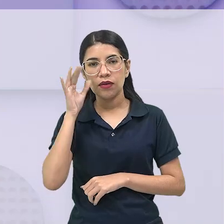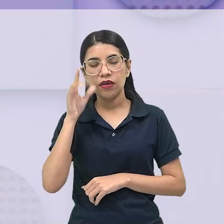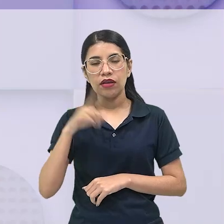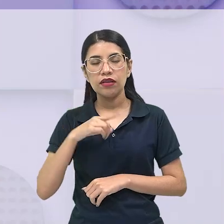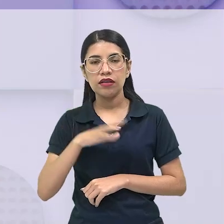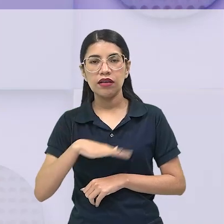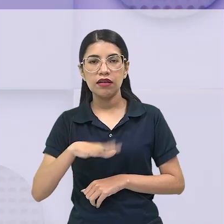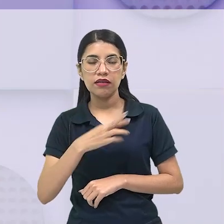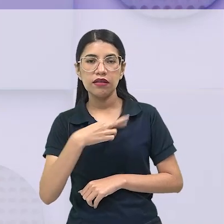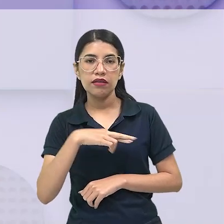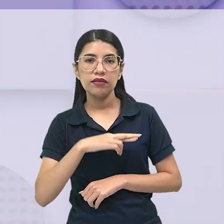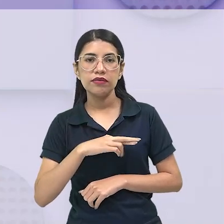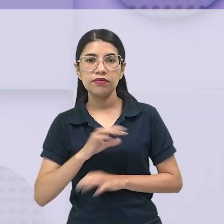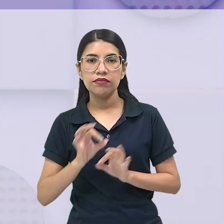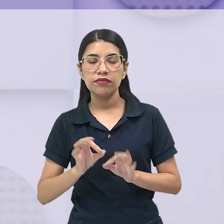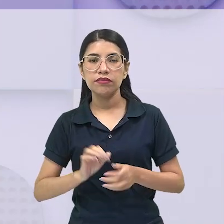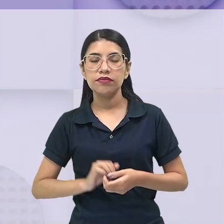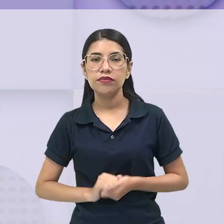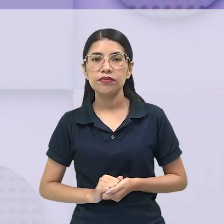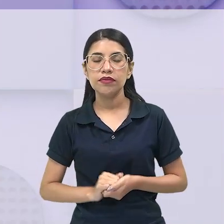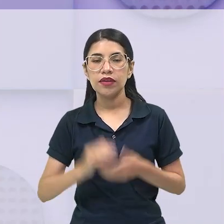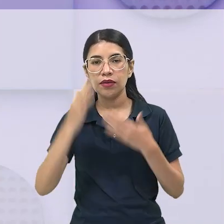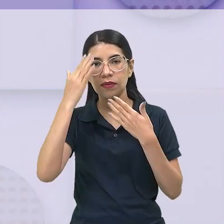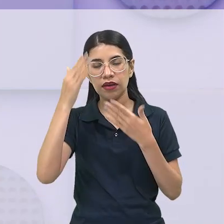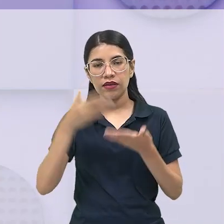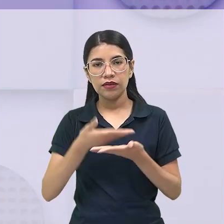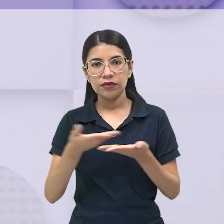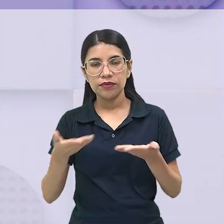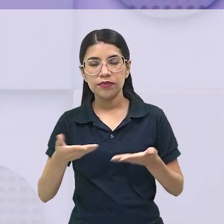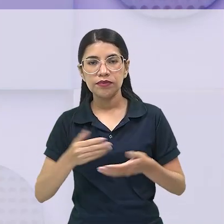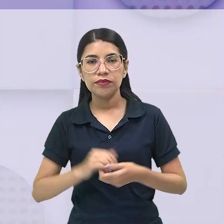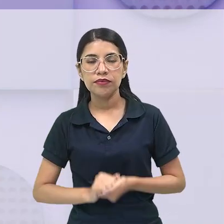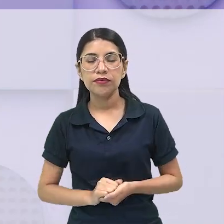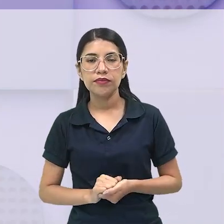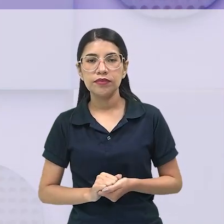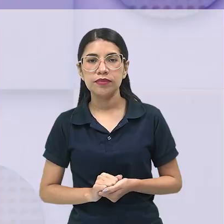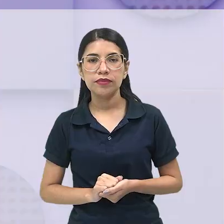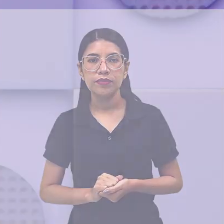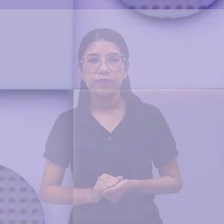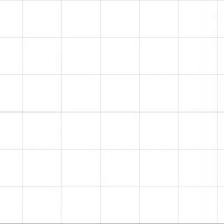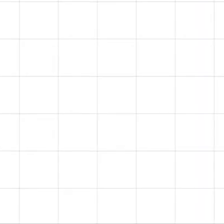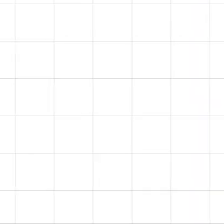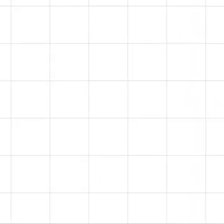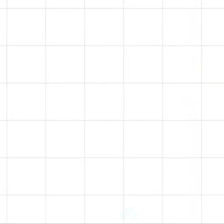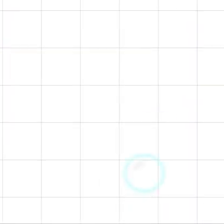das crenças religiosas e da dimensão da ética. Muito obrigado por nos acompanhar e um grande abraço.